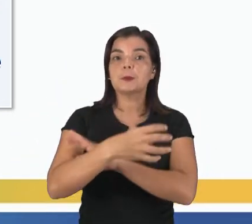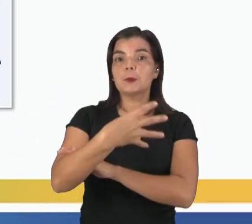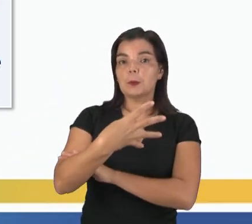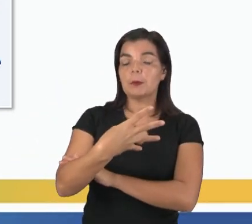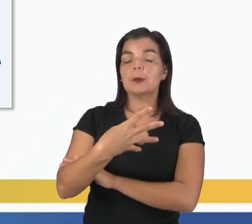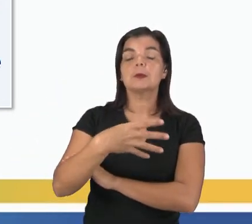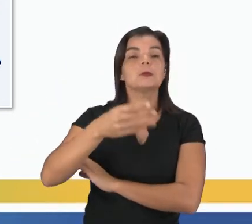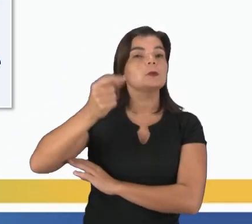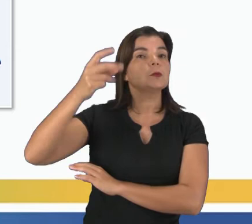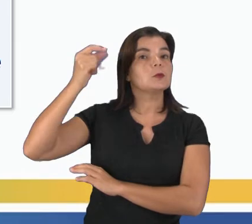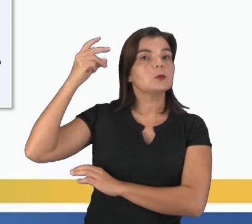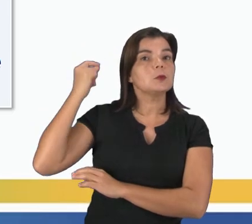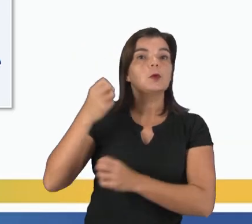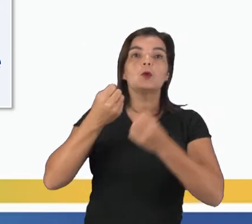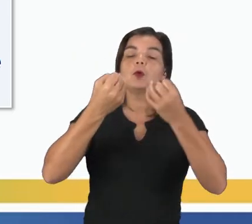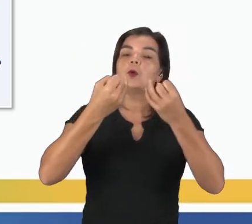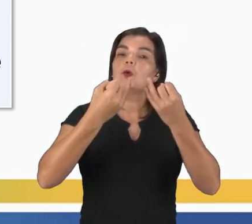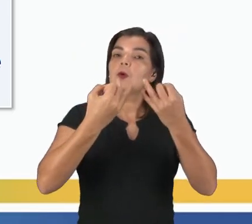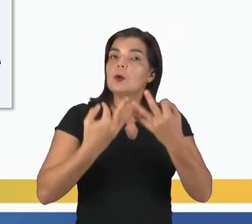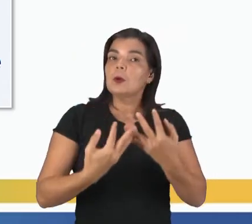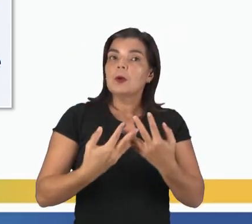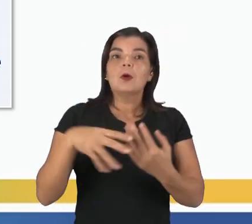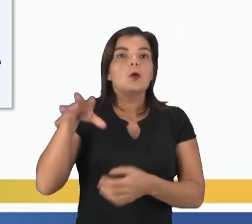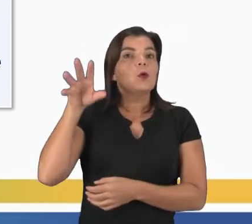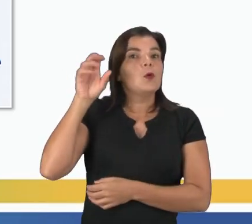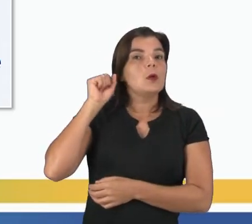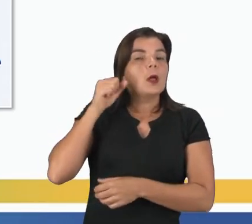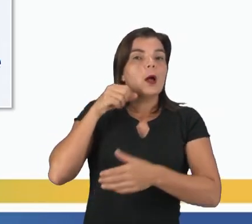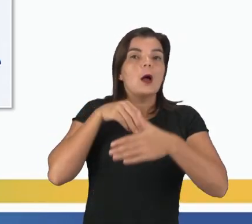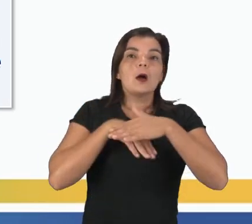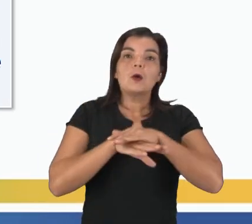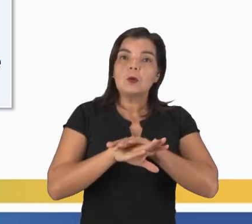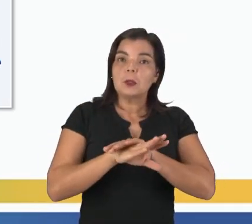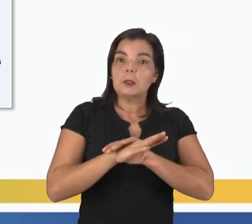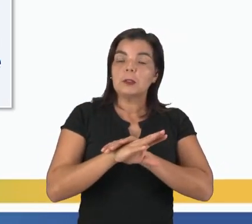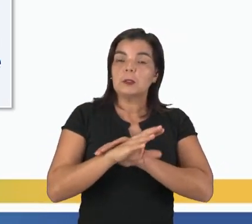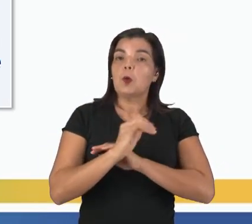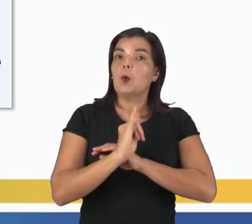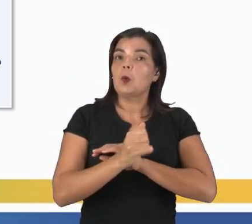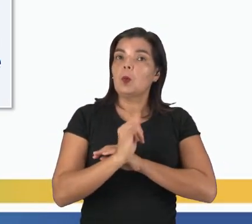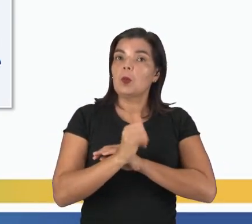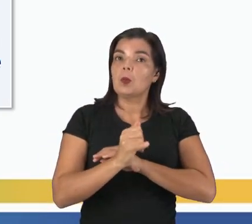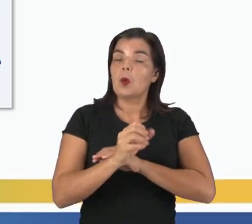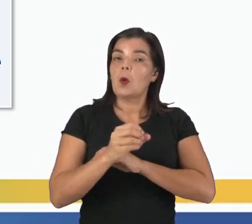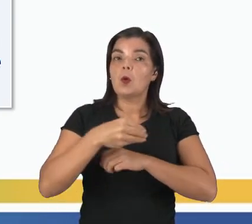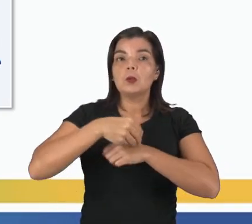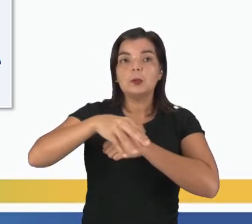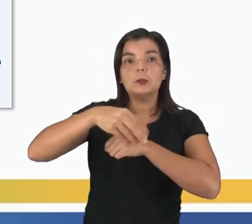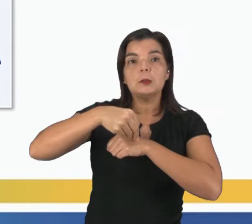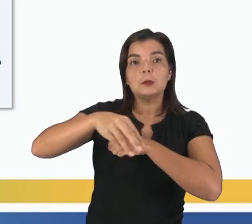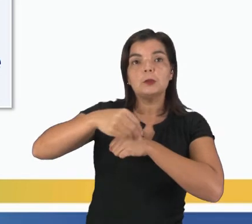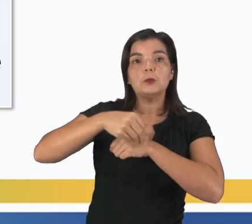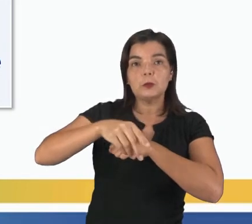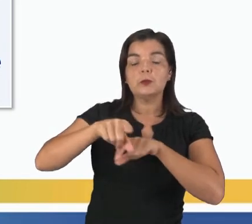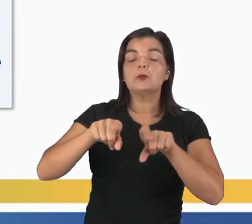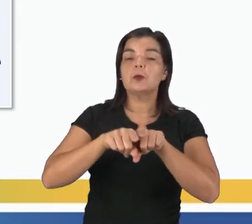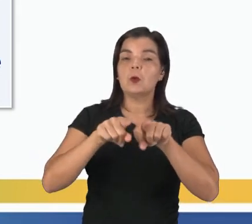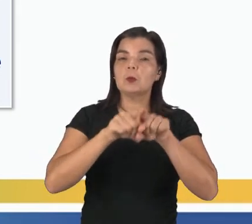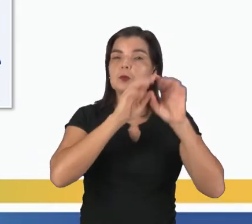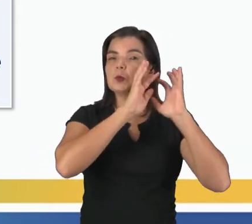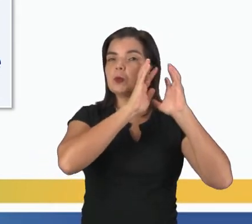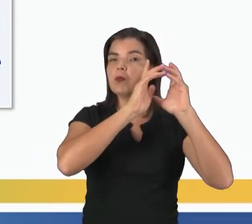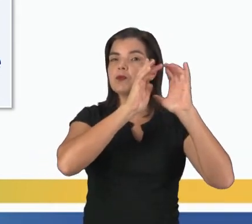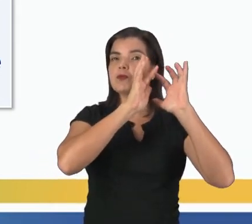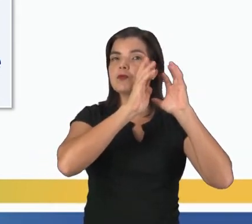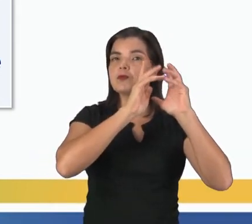é a antiguidade. Contar, ouvir, guardar o narrado e retransmitir forma